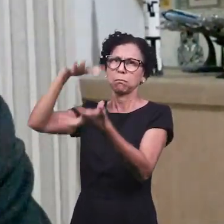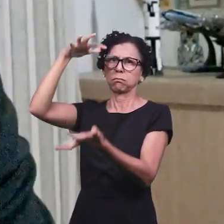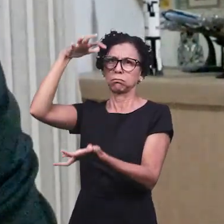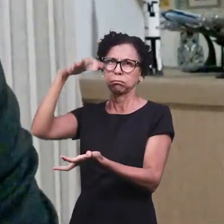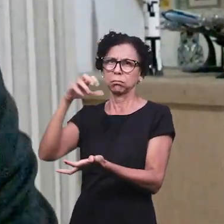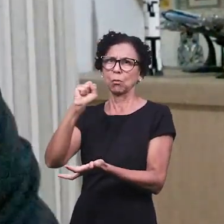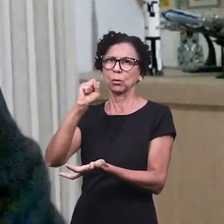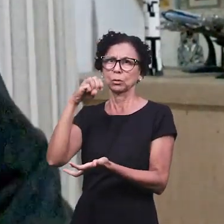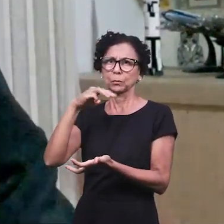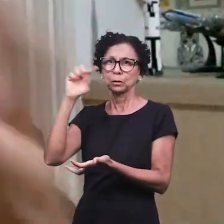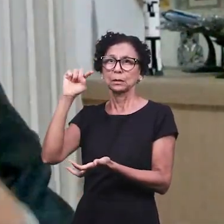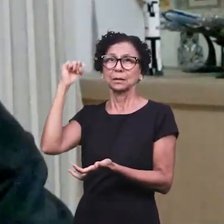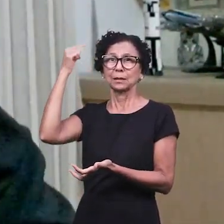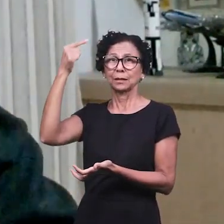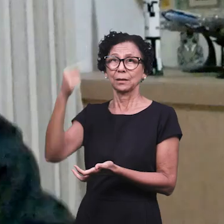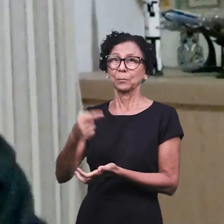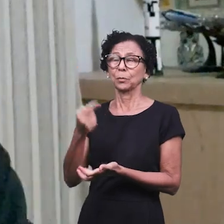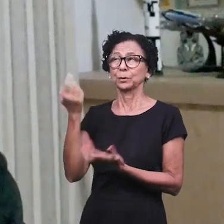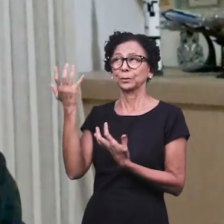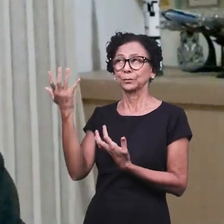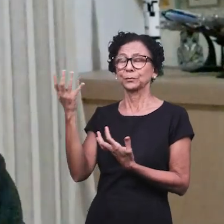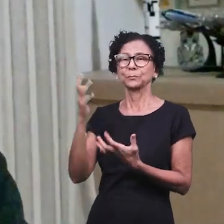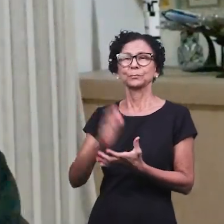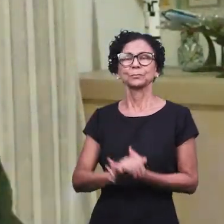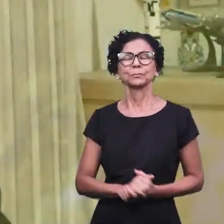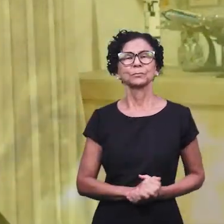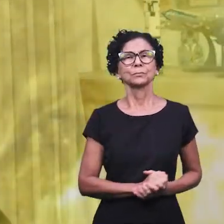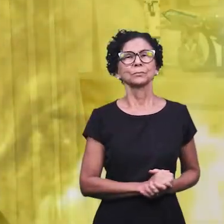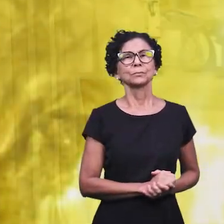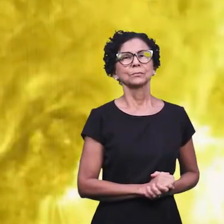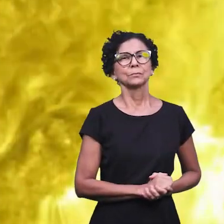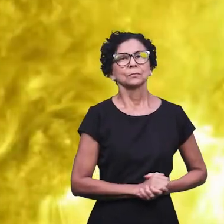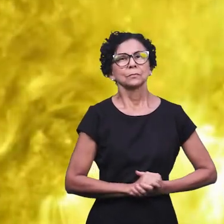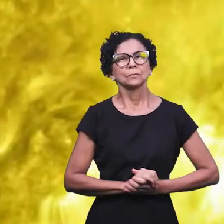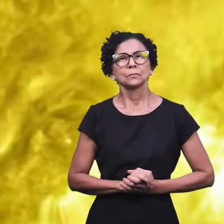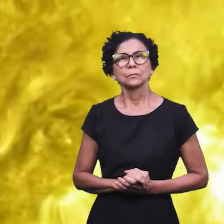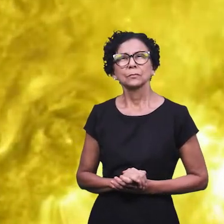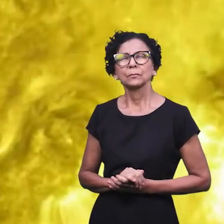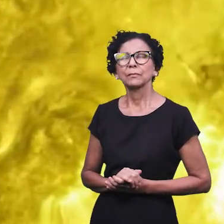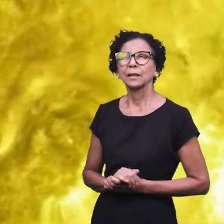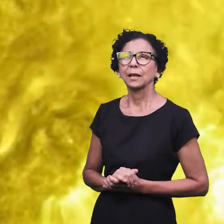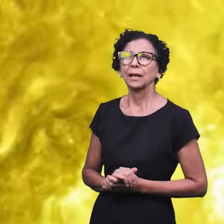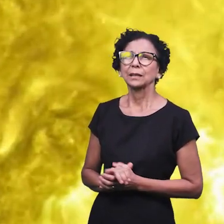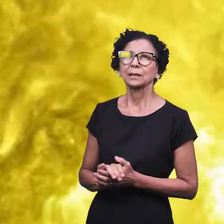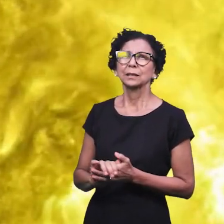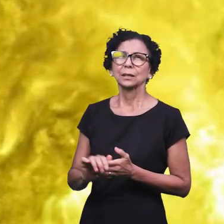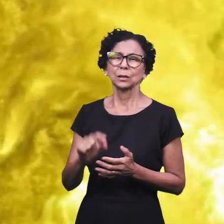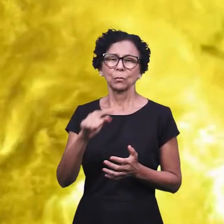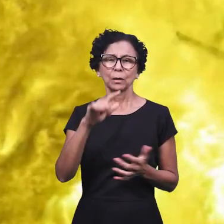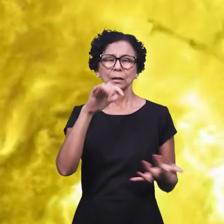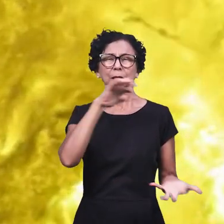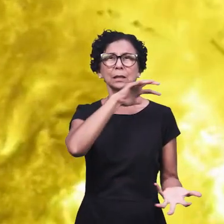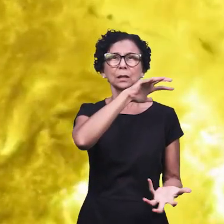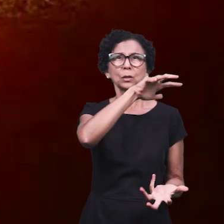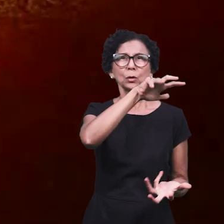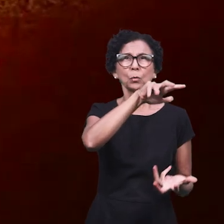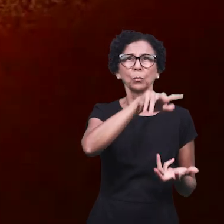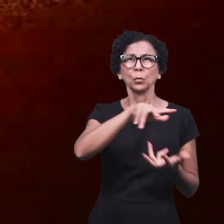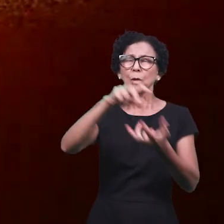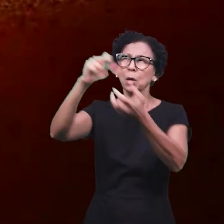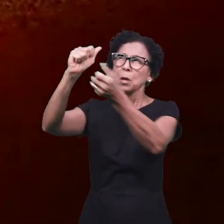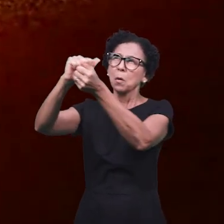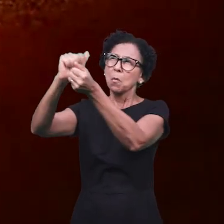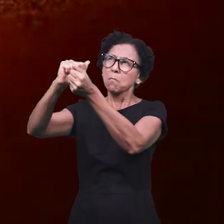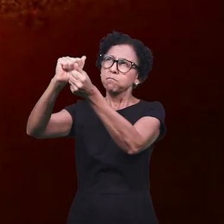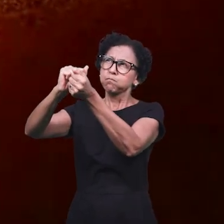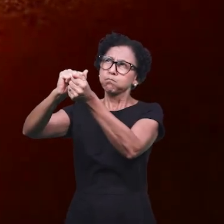viajam, aquela massa viaja numa certa velocidade, que são velocidades muito, muito altas, e chegam à